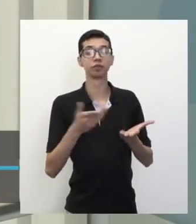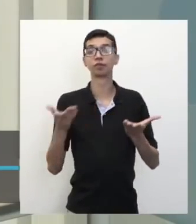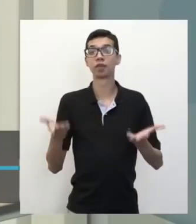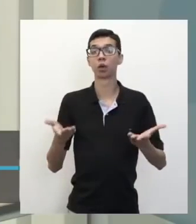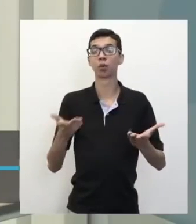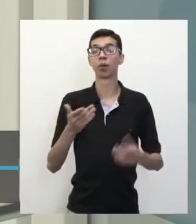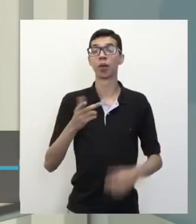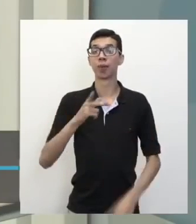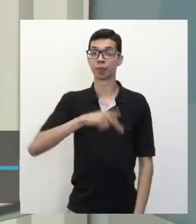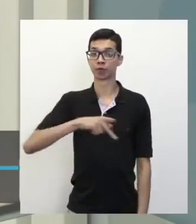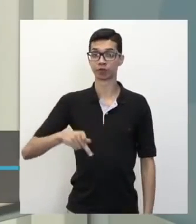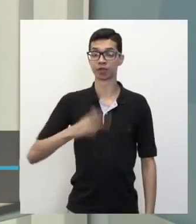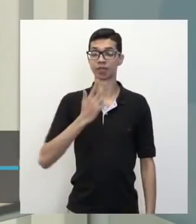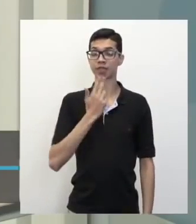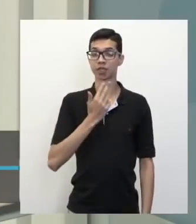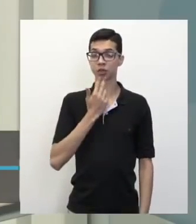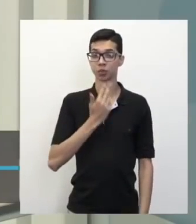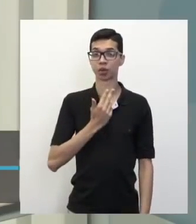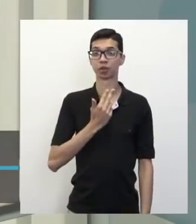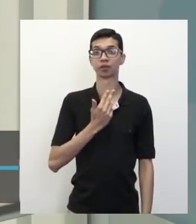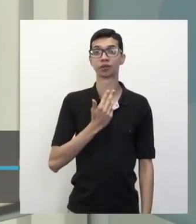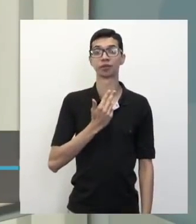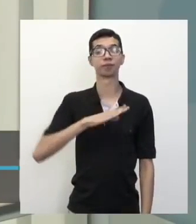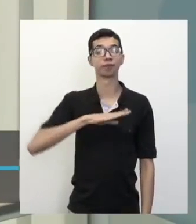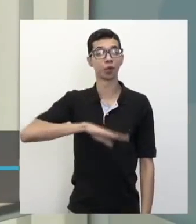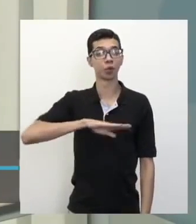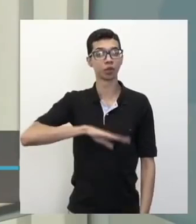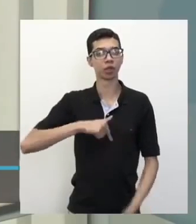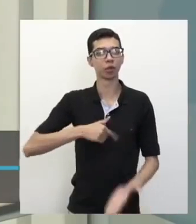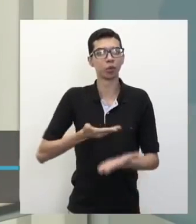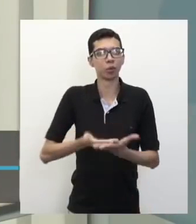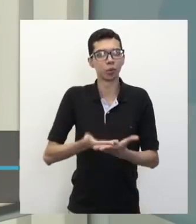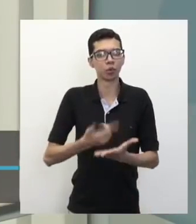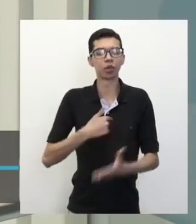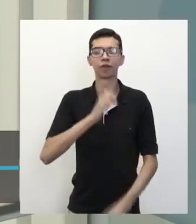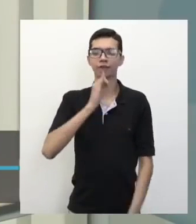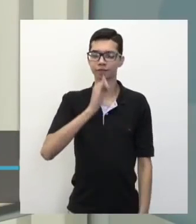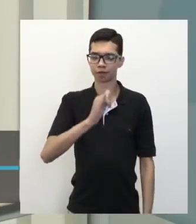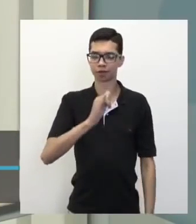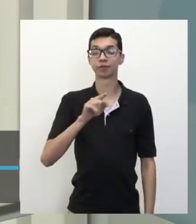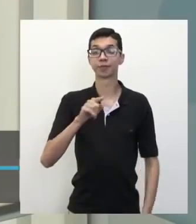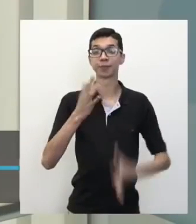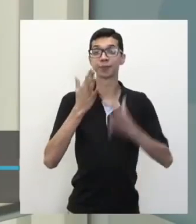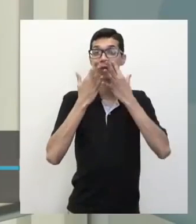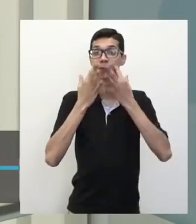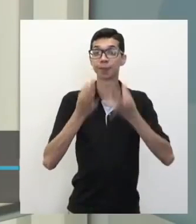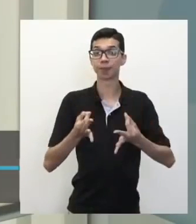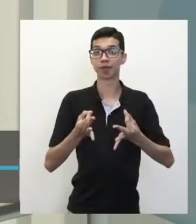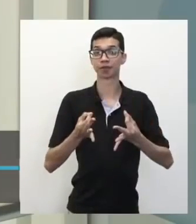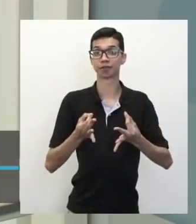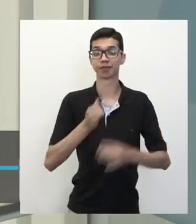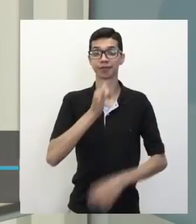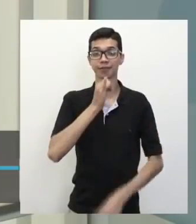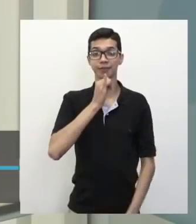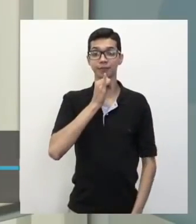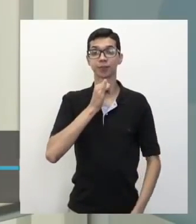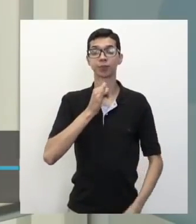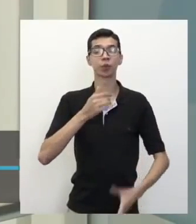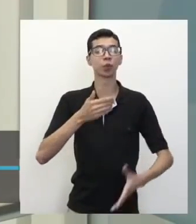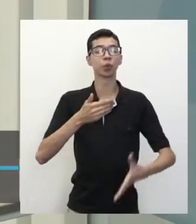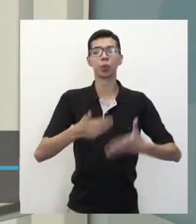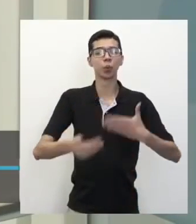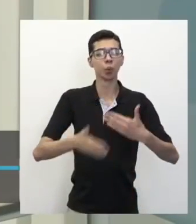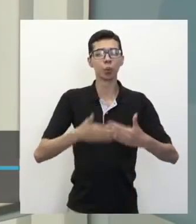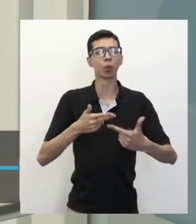e estudiosa da língua, eu só posso falar isso para vocês. Então, olha só, prestem atenção. Quando a gente traz qualquer